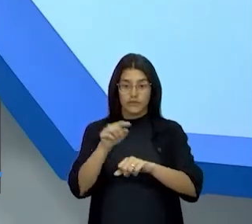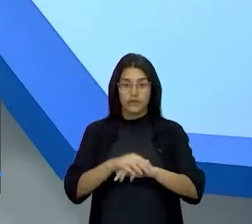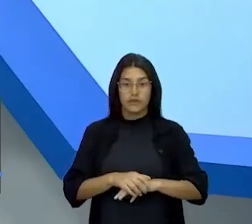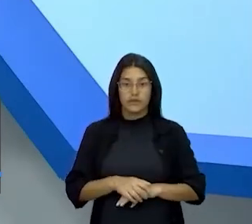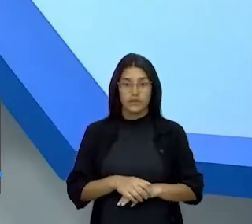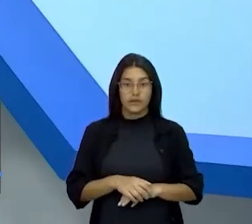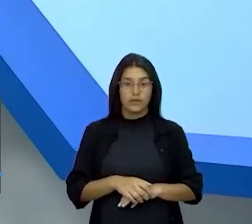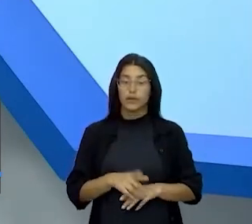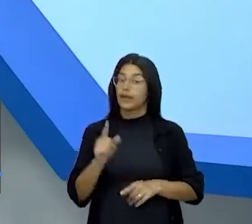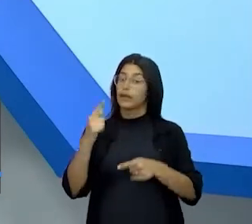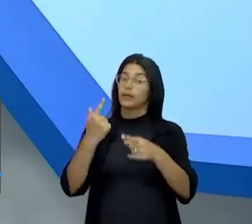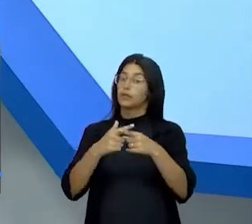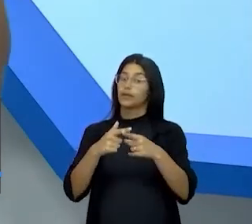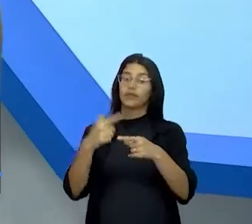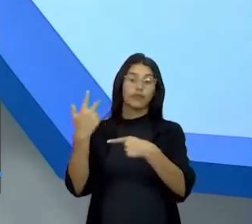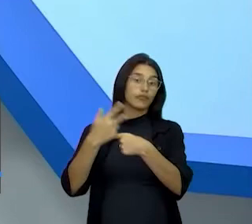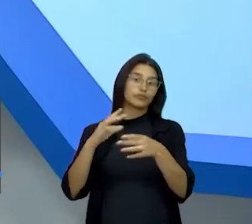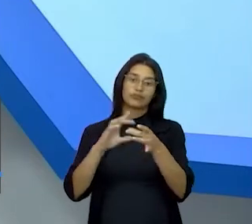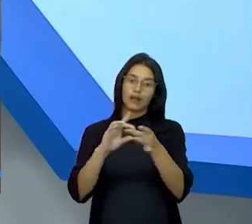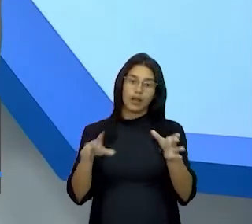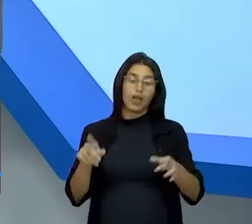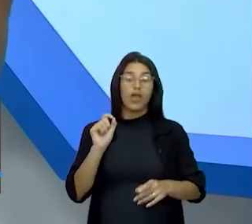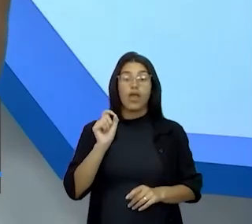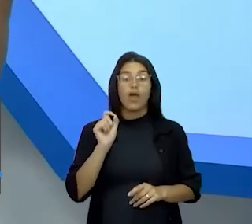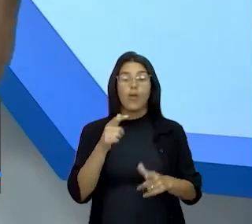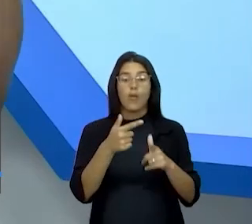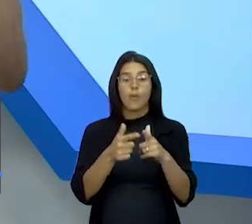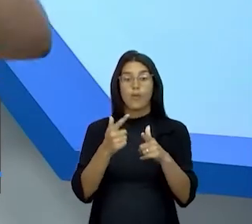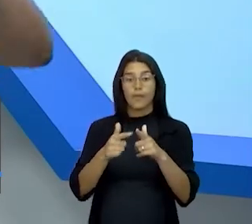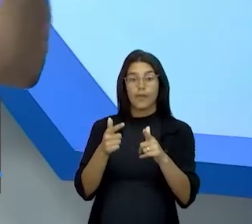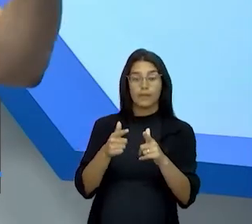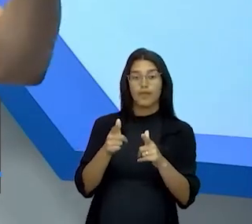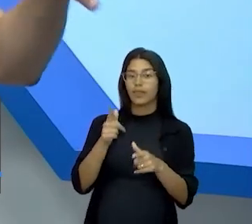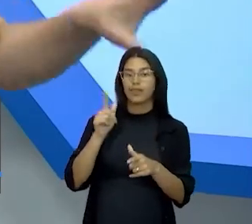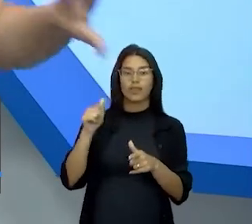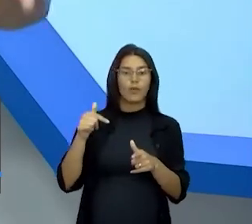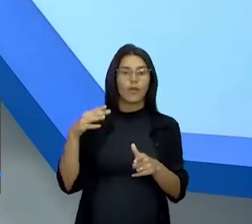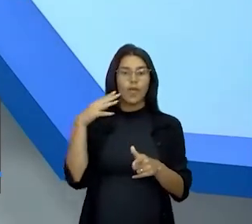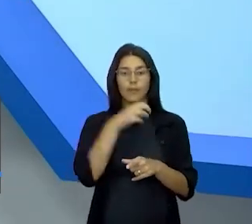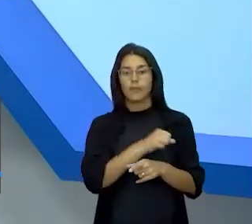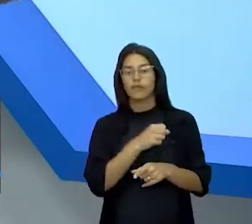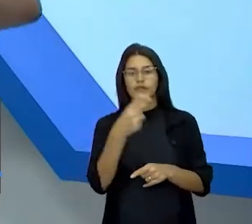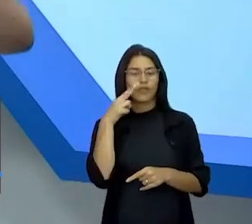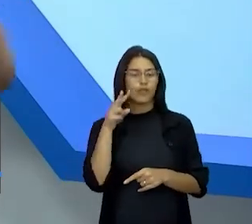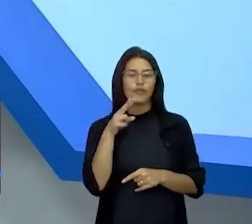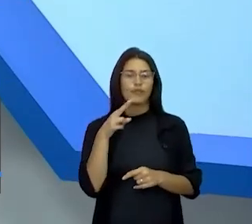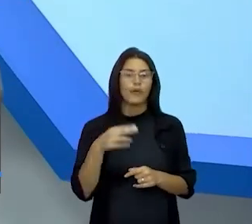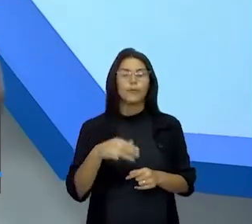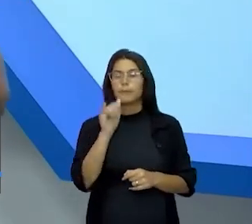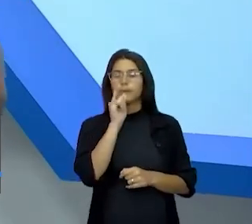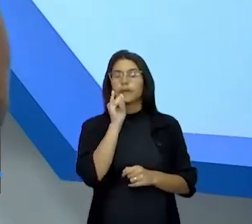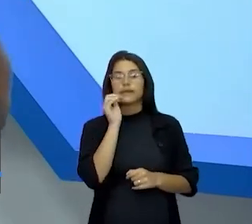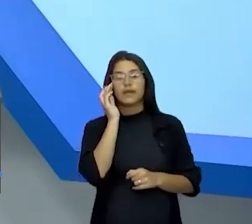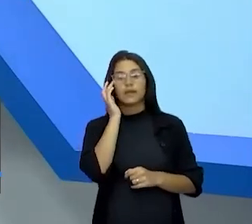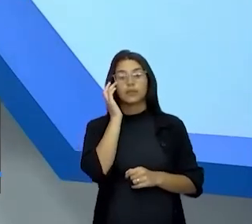são vídeos liberados, infelizmente, é que o problema da embolia não é automático. Você não vê, por exemplo, porque